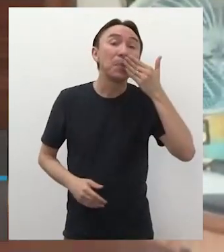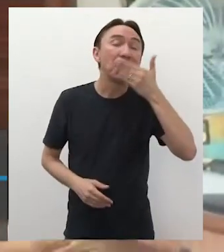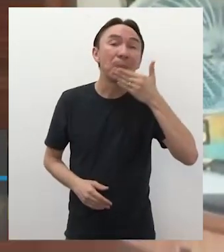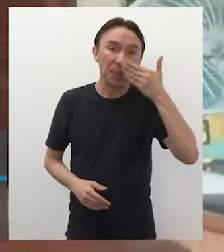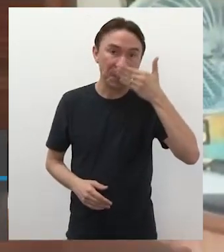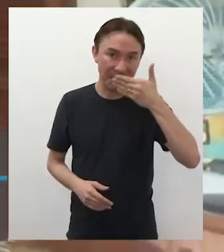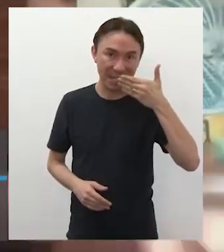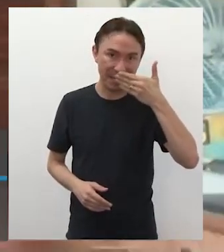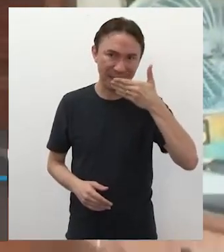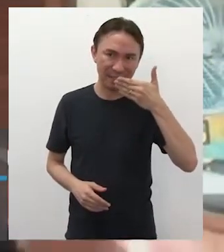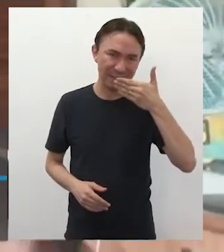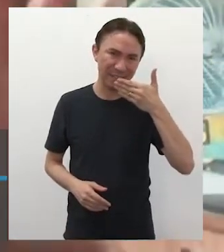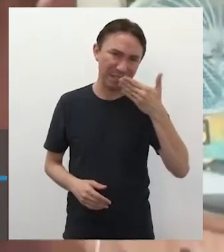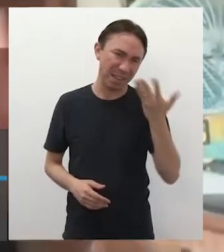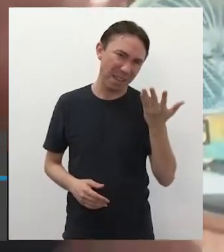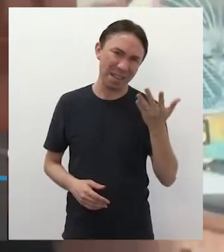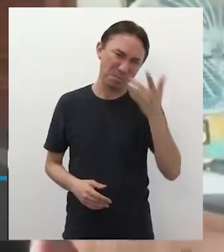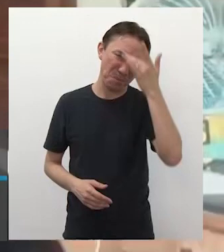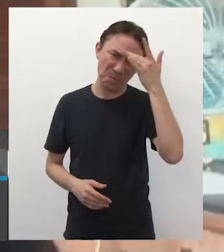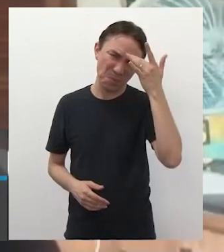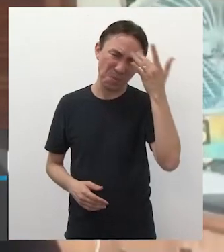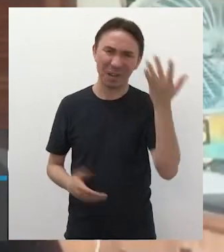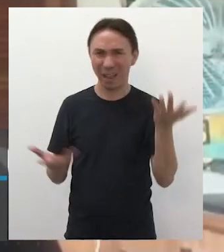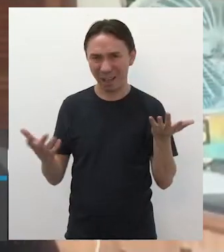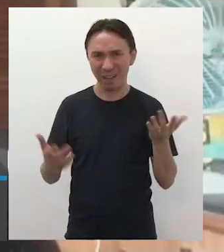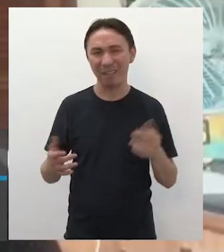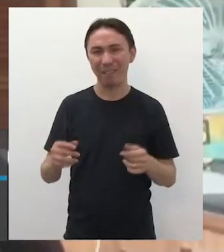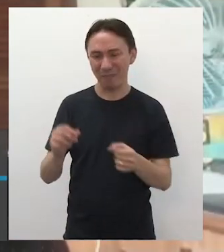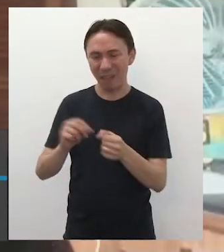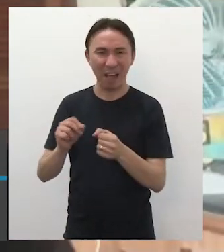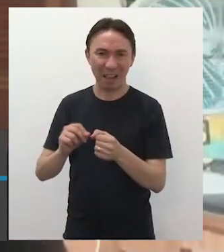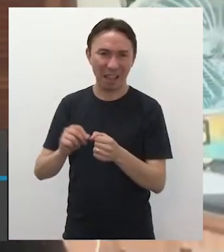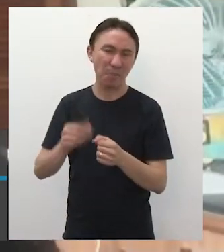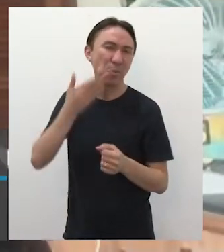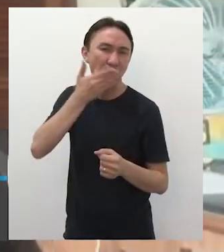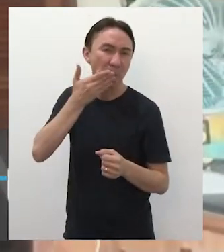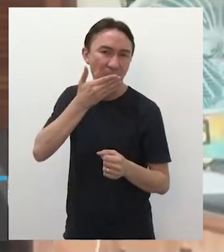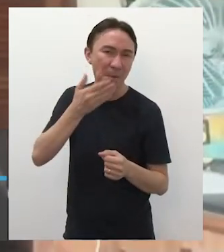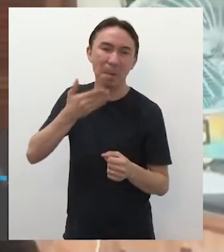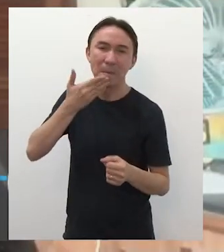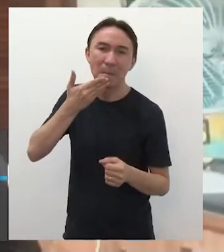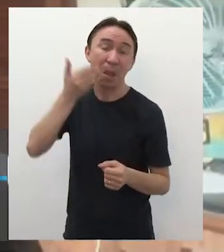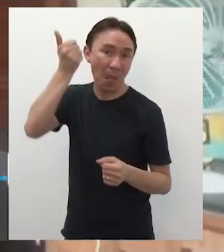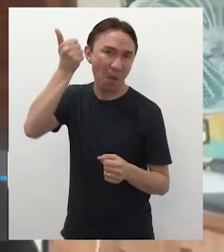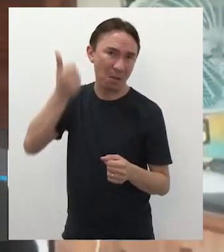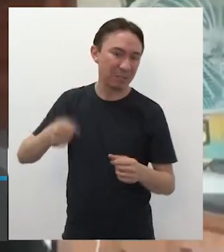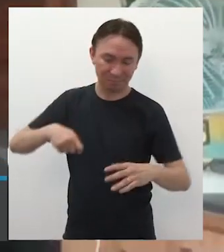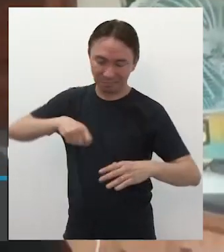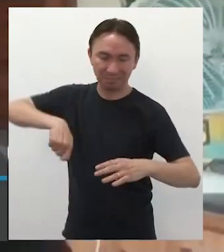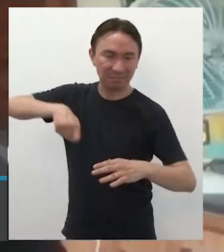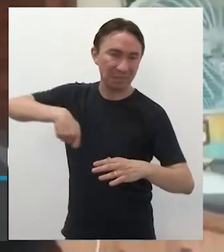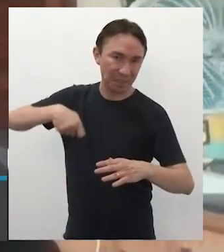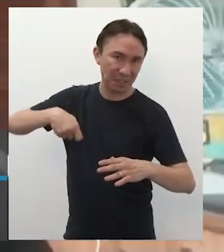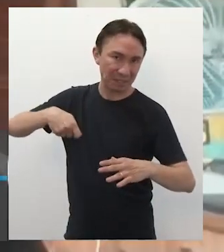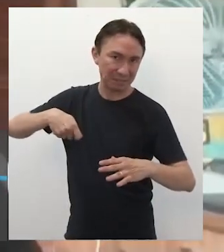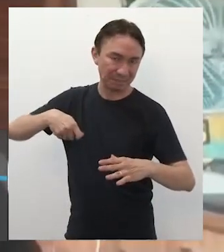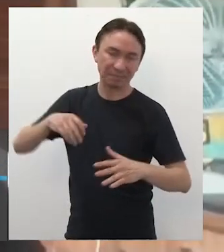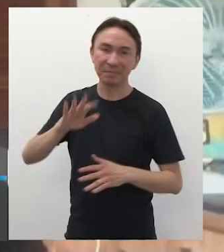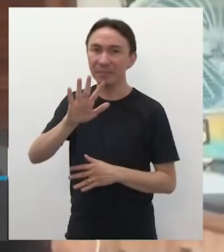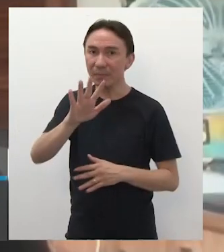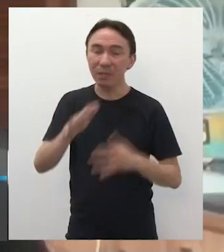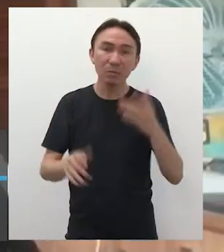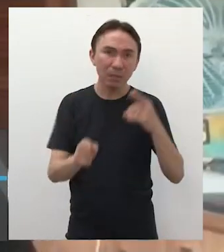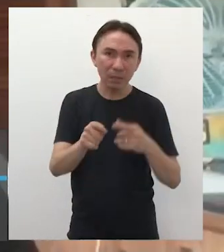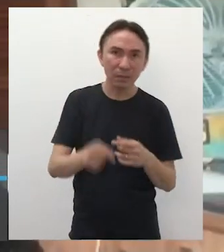lá de quem faz a melhor sobremesa, melhor doce, para quem estuda linguagem, ele é uma aula,